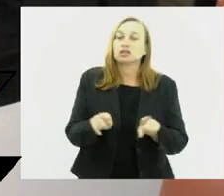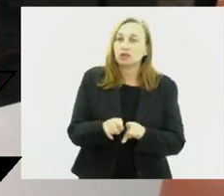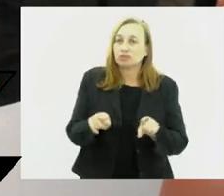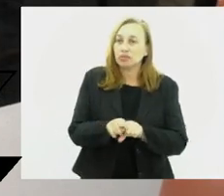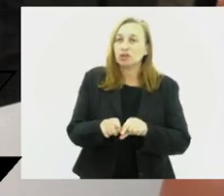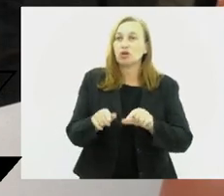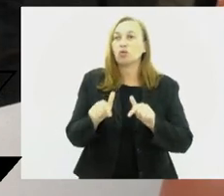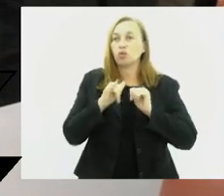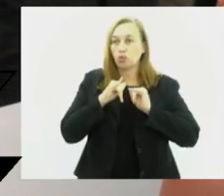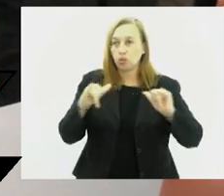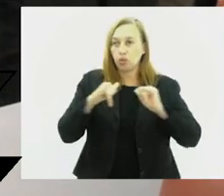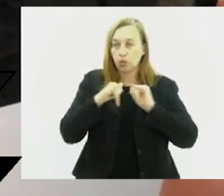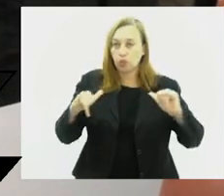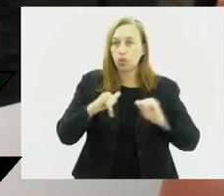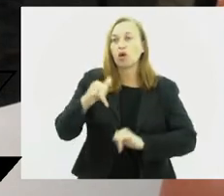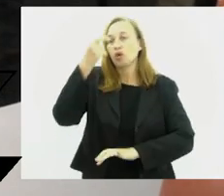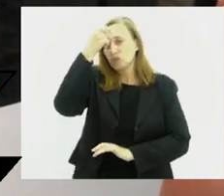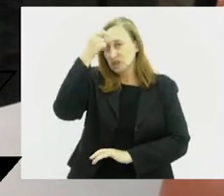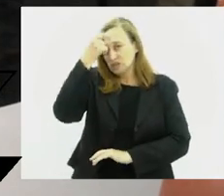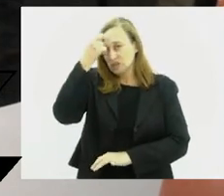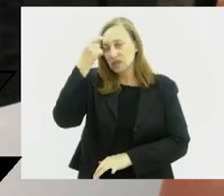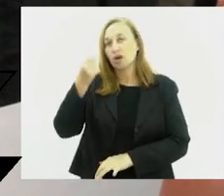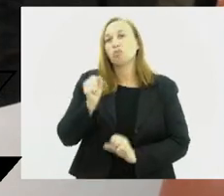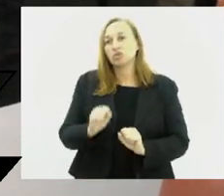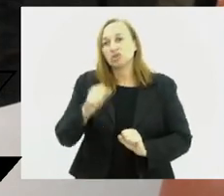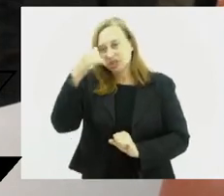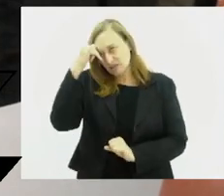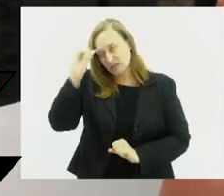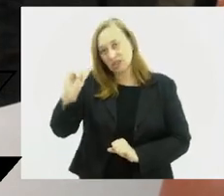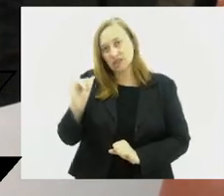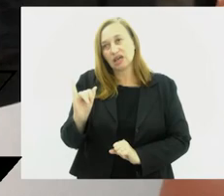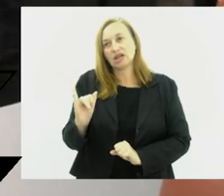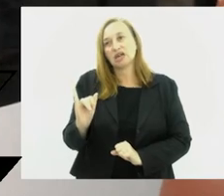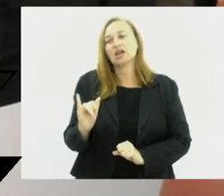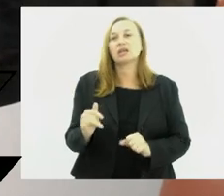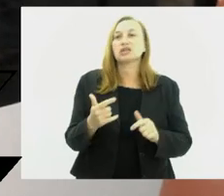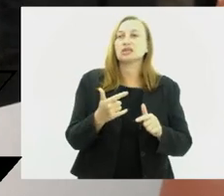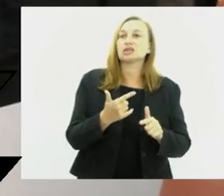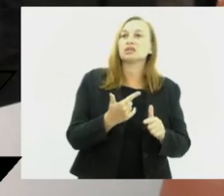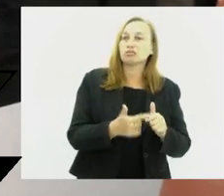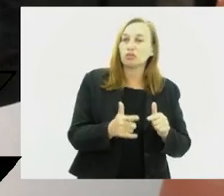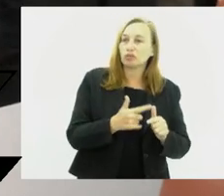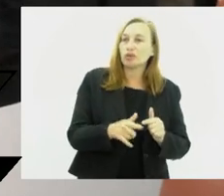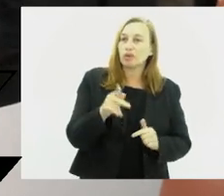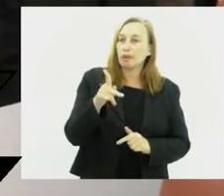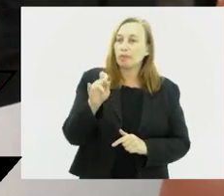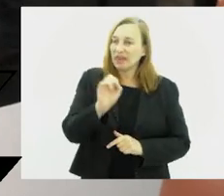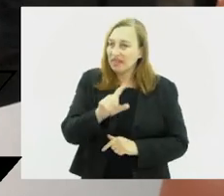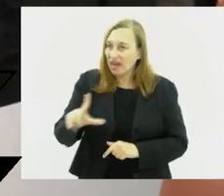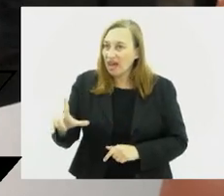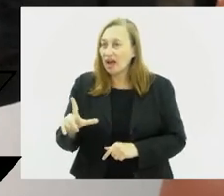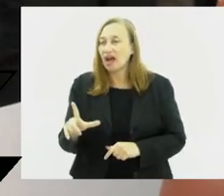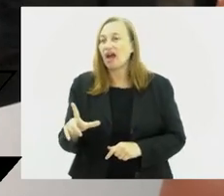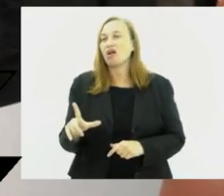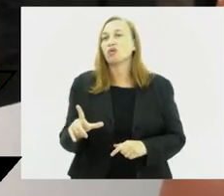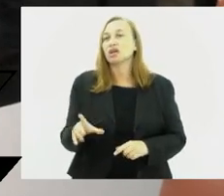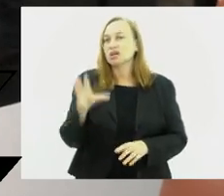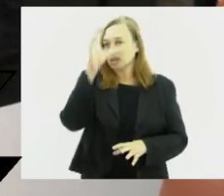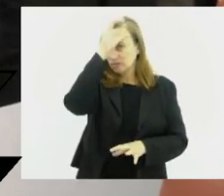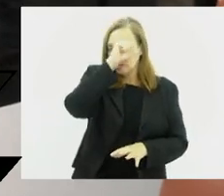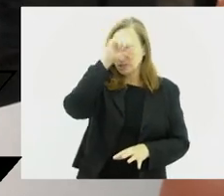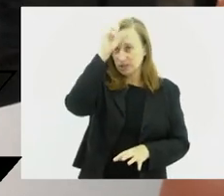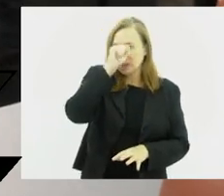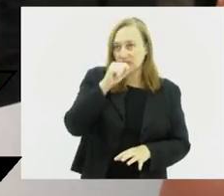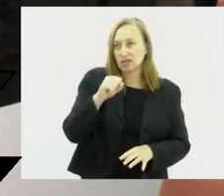uma conscientização poderia evitar esses desgastes a nível penal, esse aprendizado através